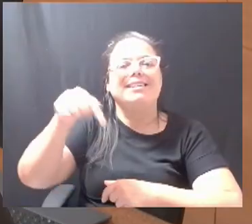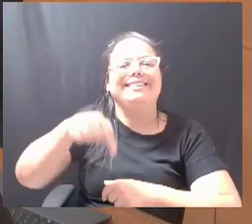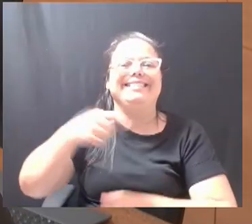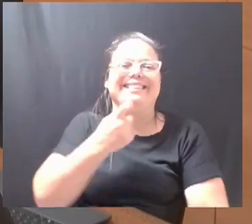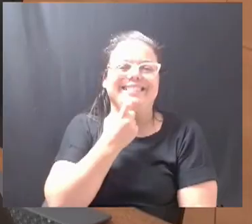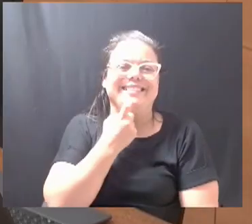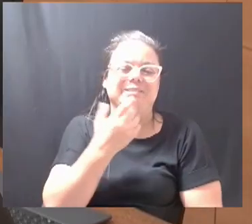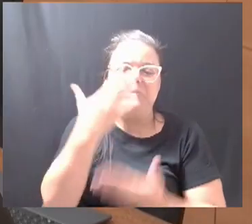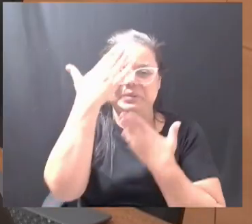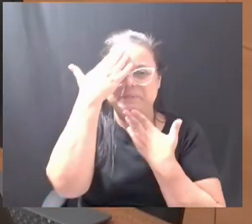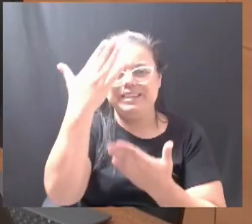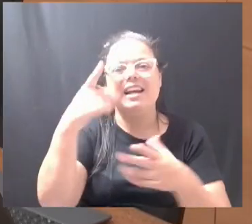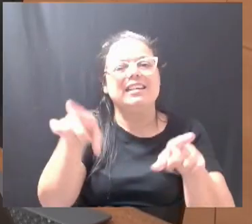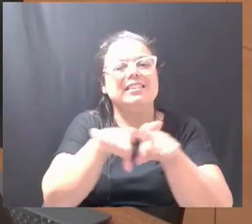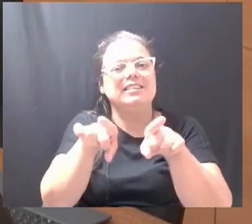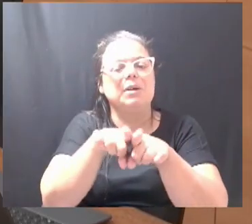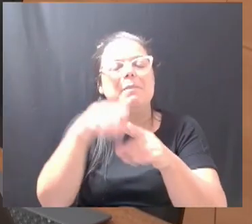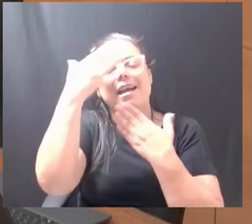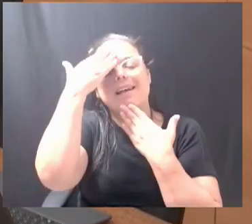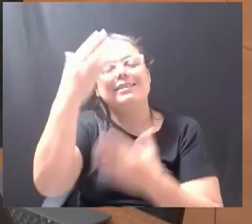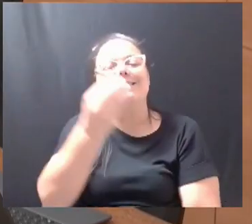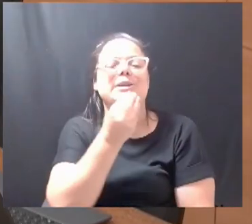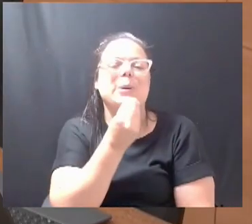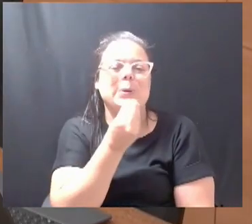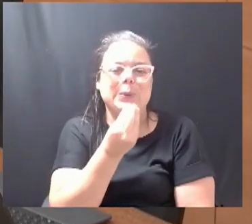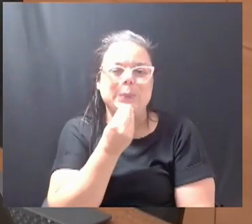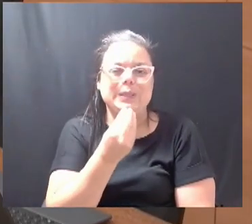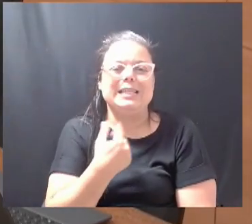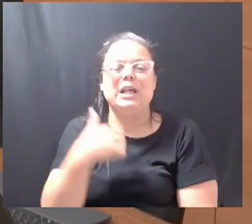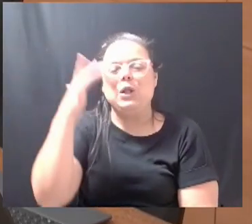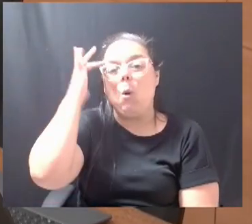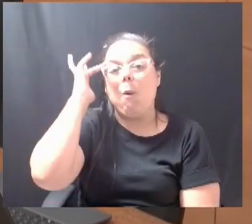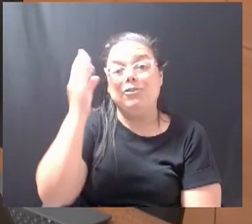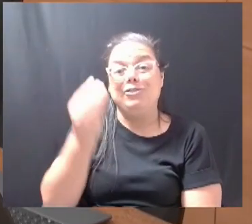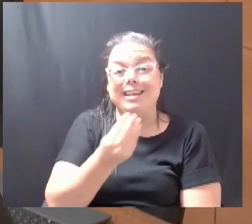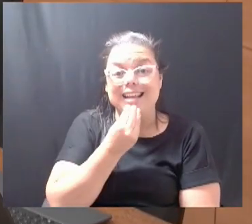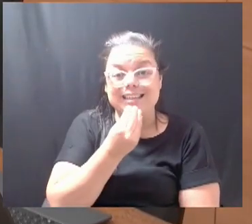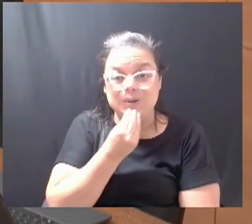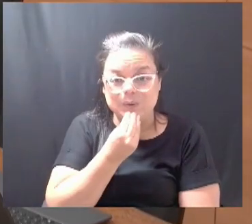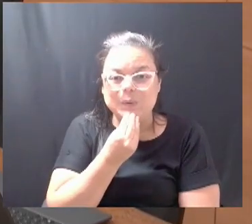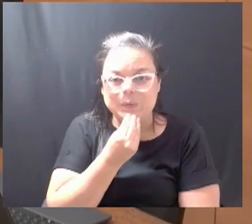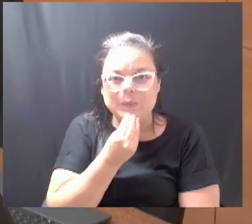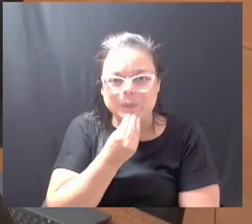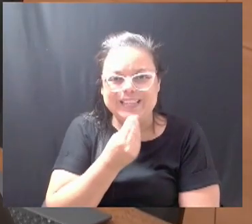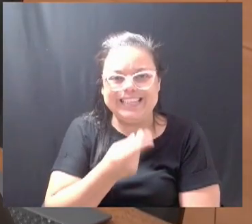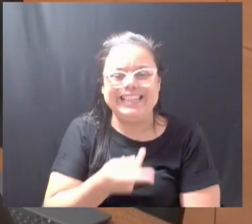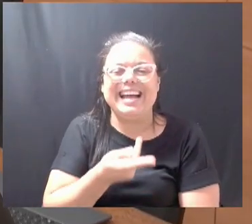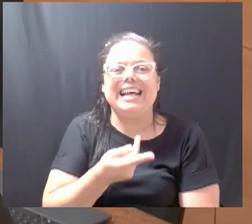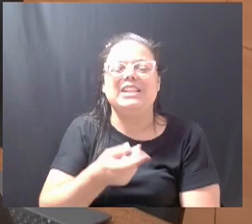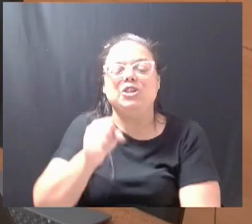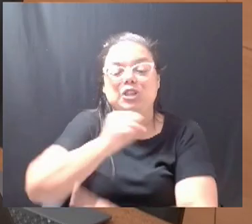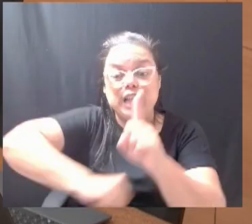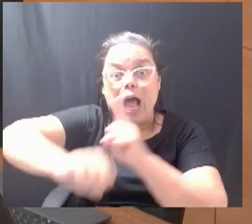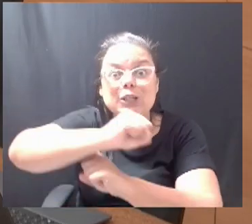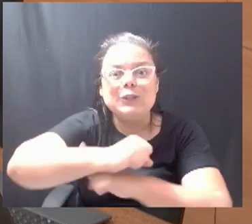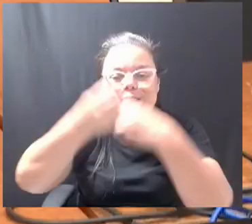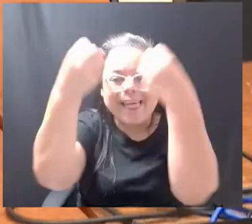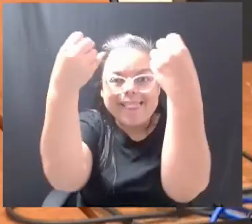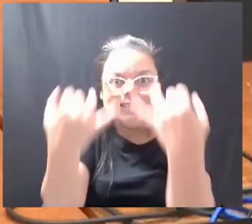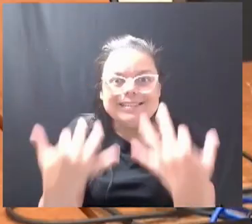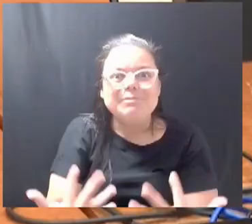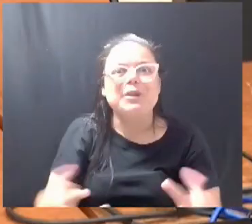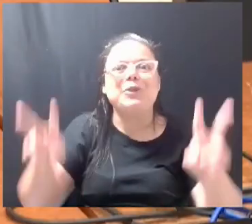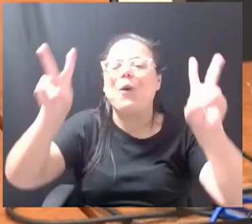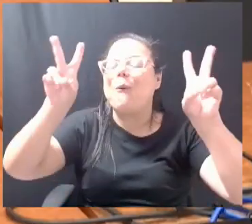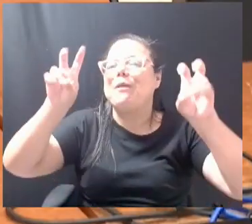agradecer a oportunidade. Eu acho que essa oportunidade de falar para a sociedade um tema tão grandioso, de